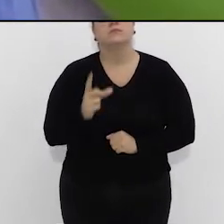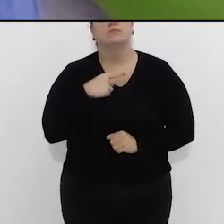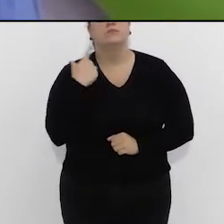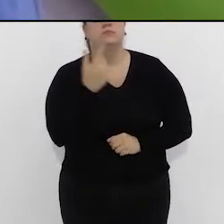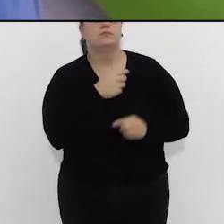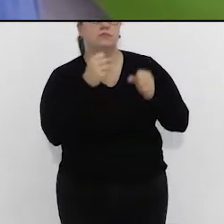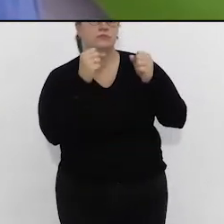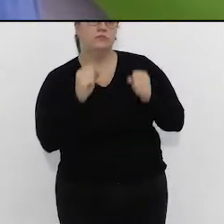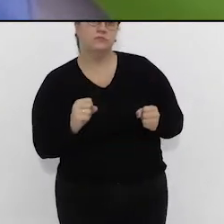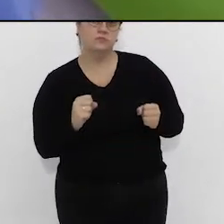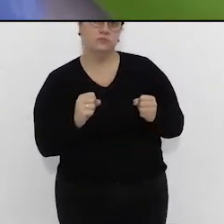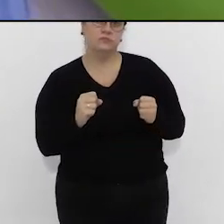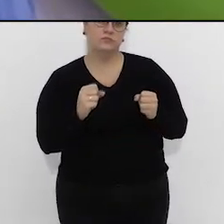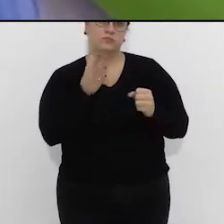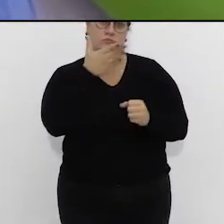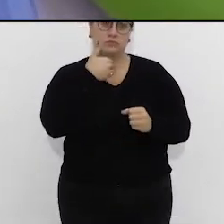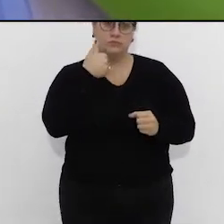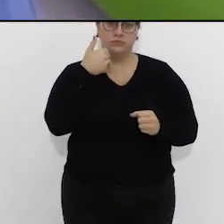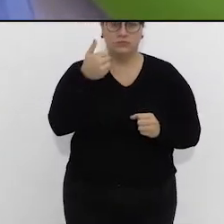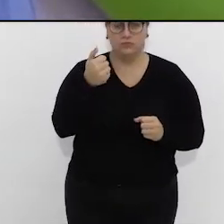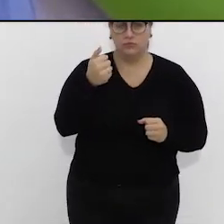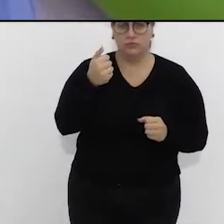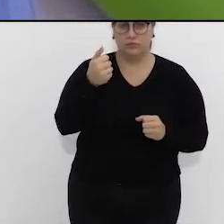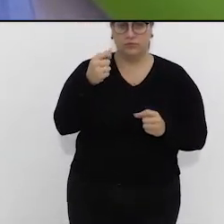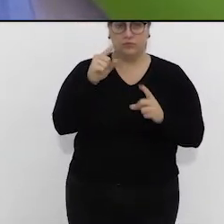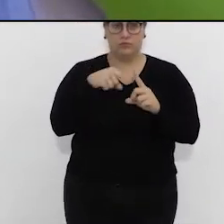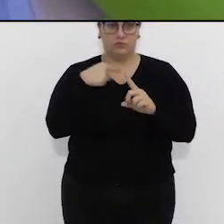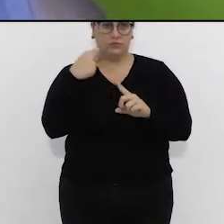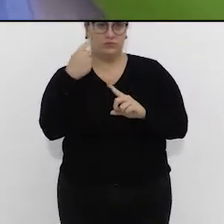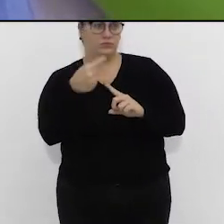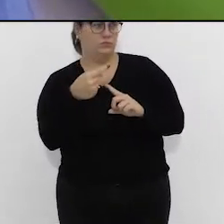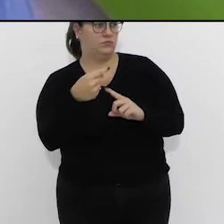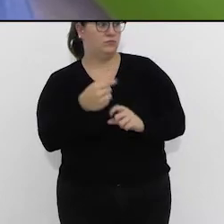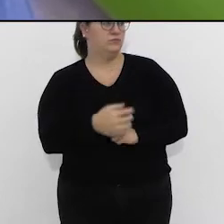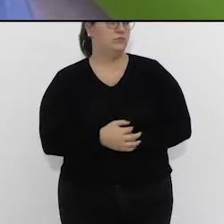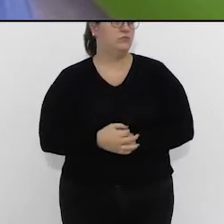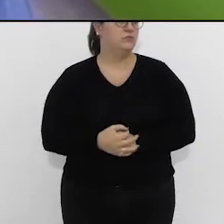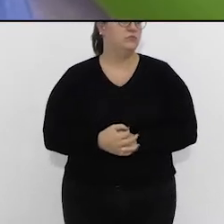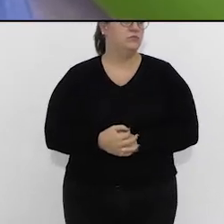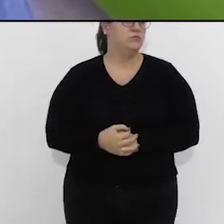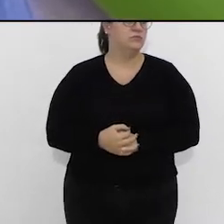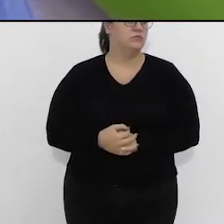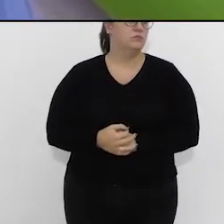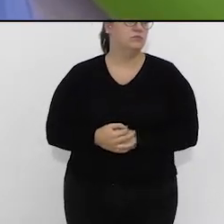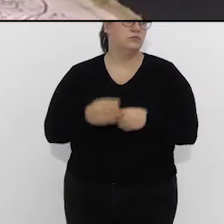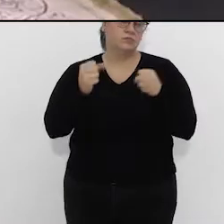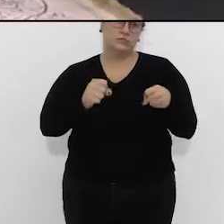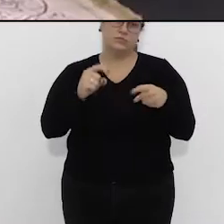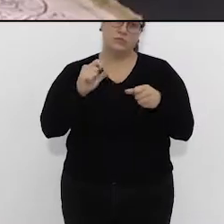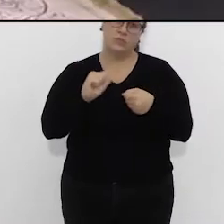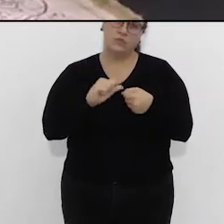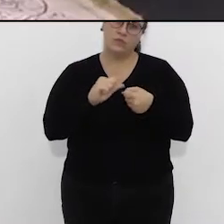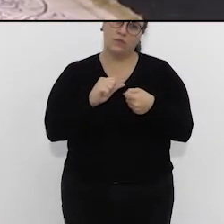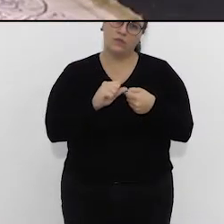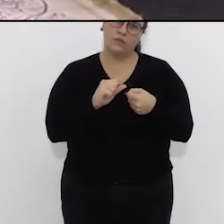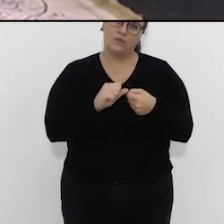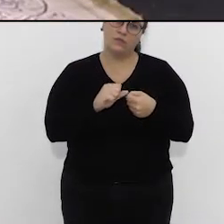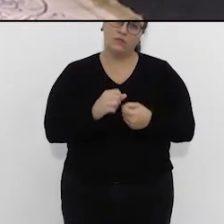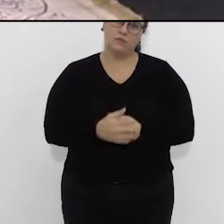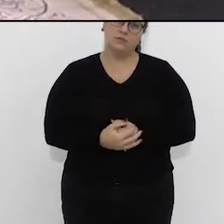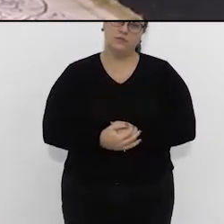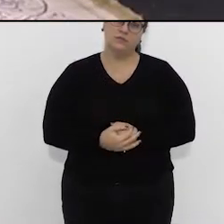que nós podemos melhorar um pouco mais esse saneamento não posso aqui o que poderia ser feito